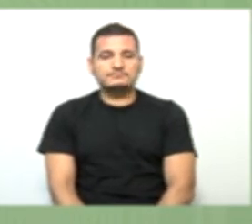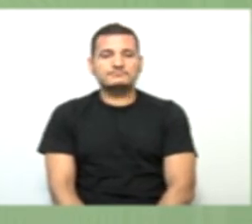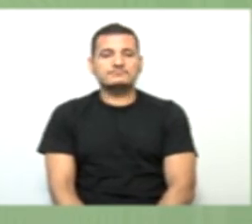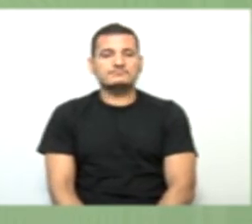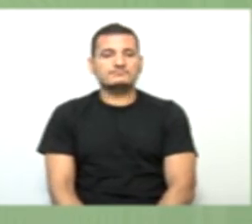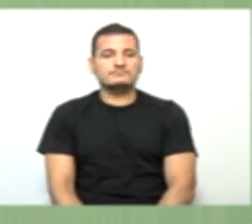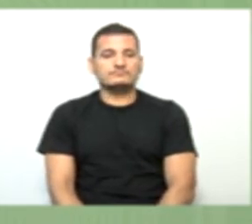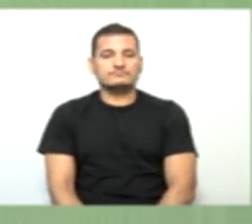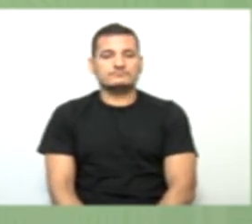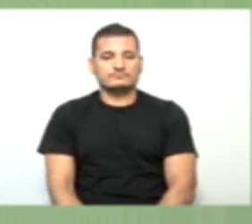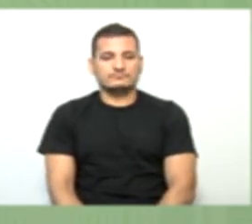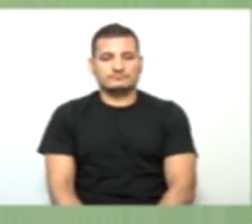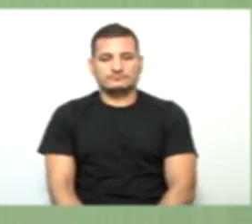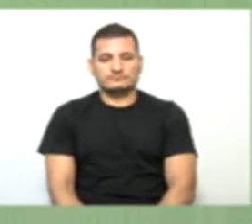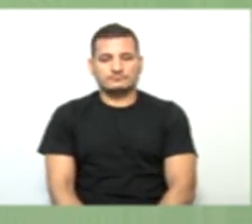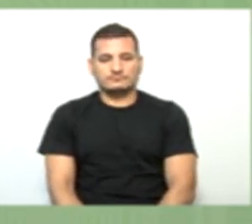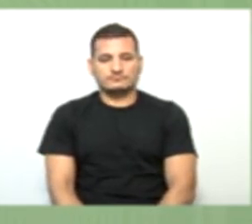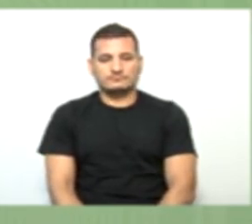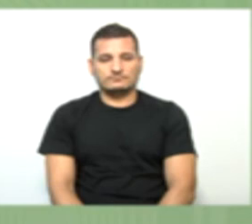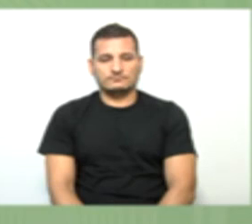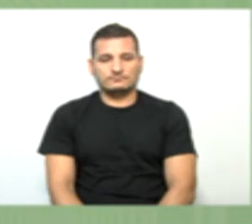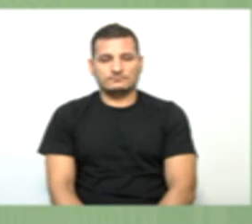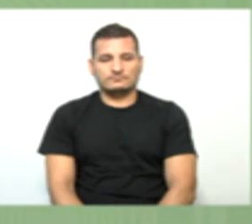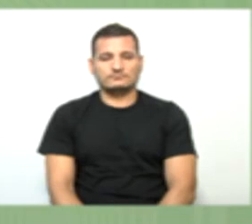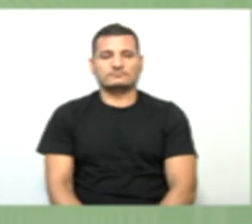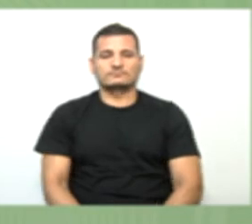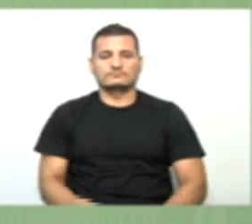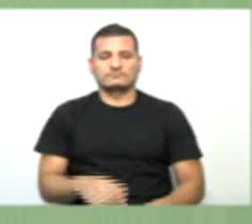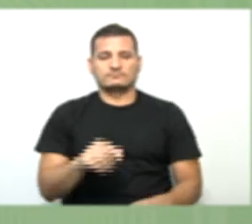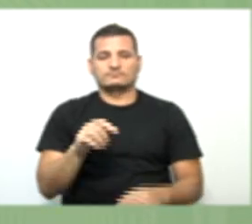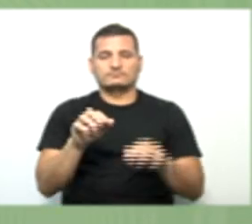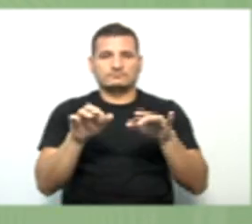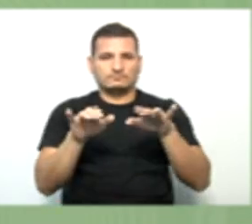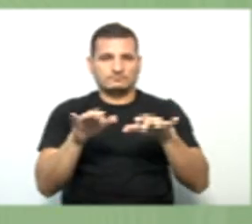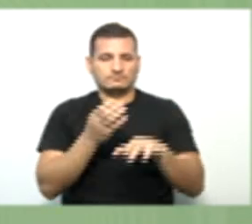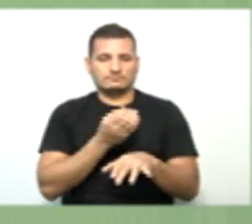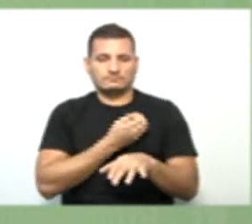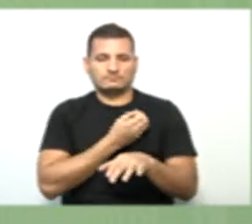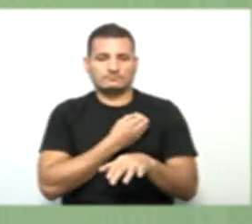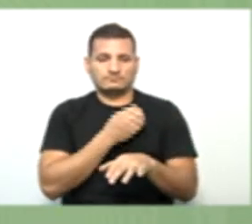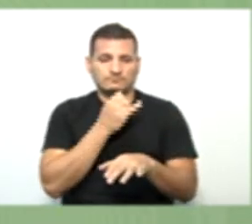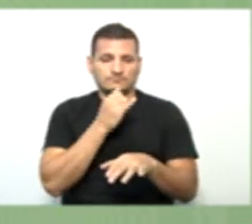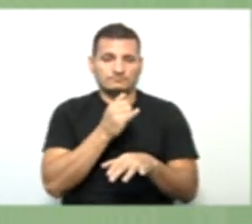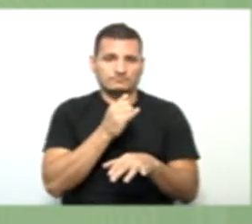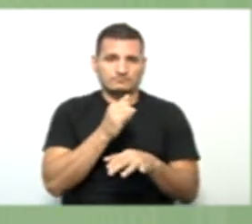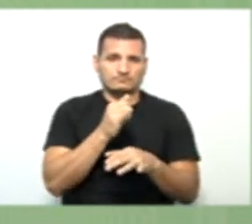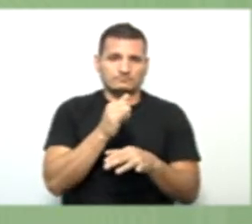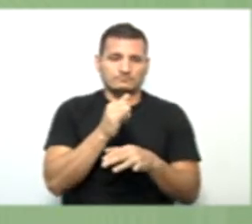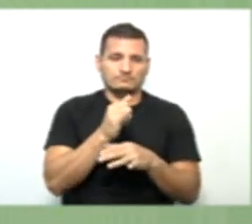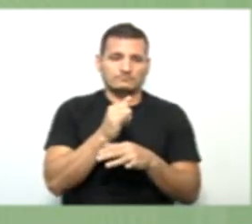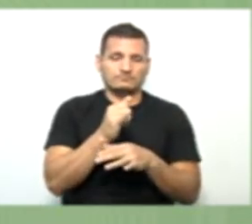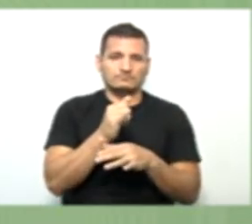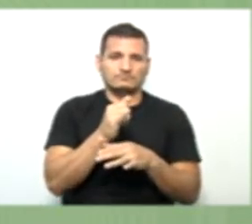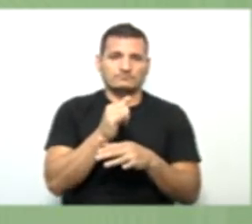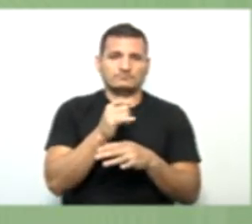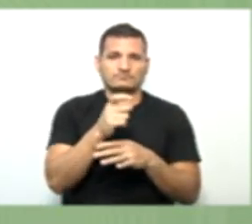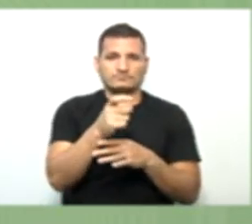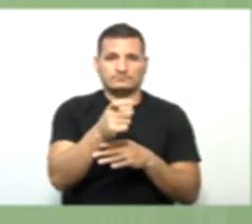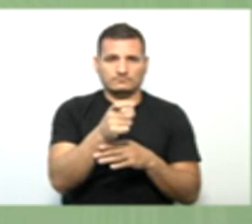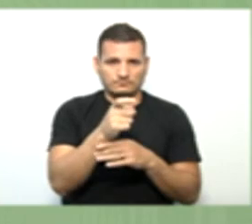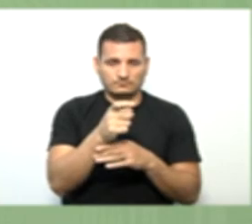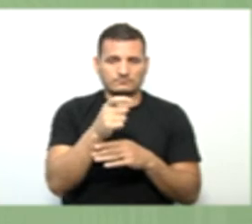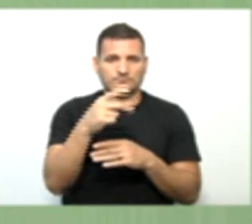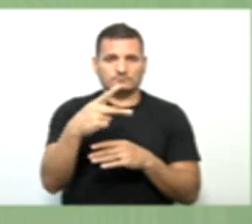X é igual a int input, digite um número. Se x é maior que 0, print o número digitado